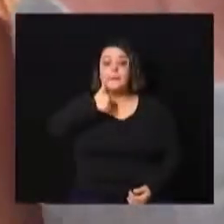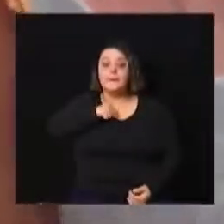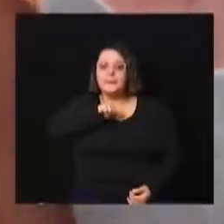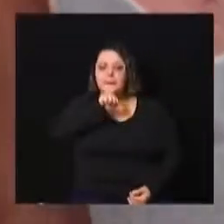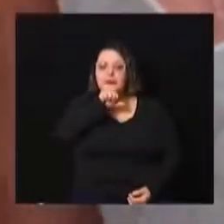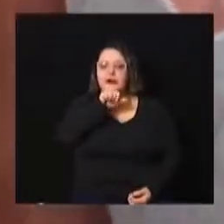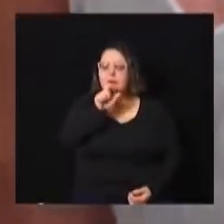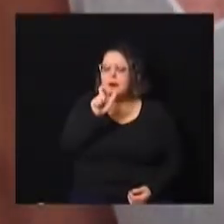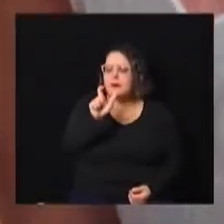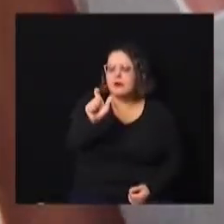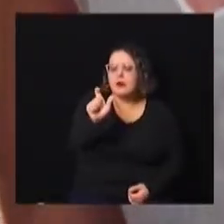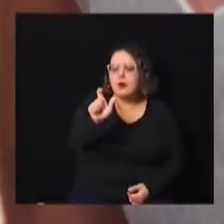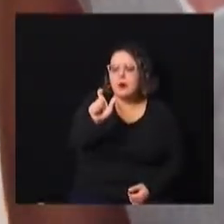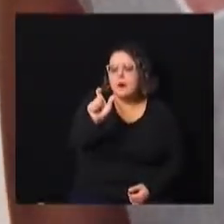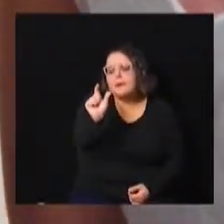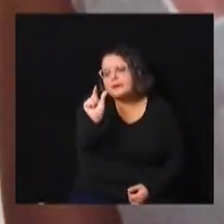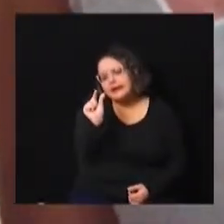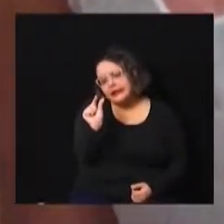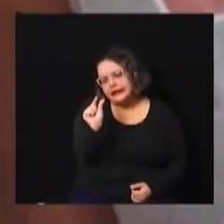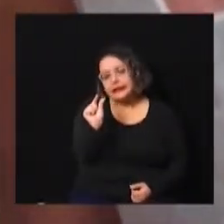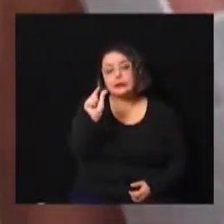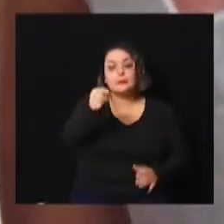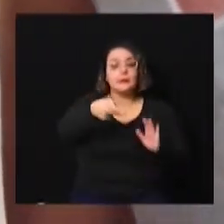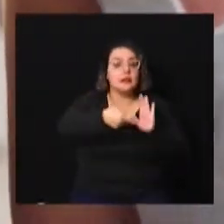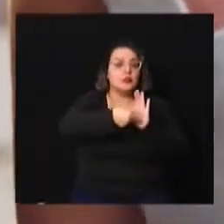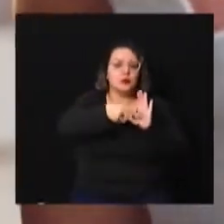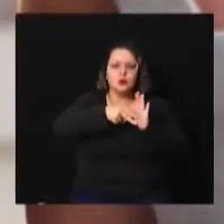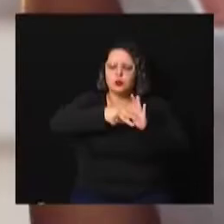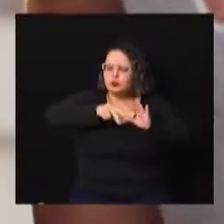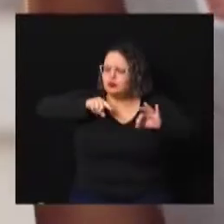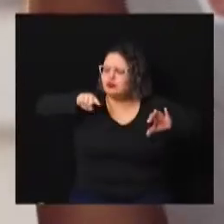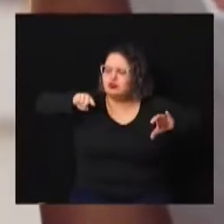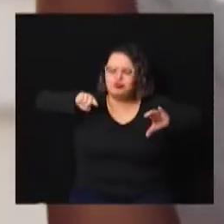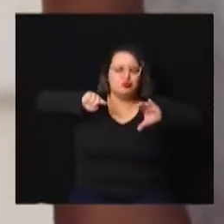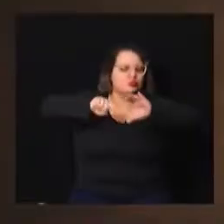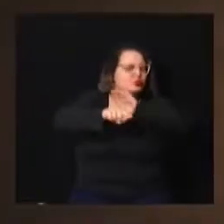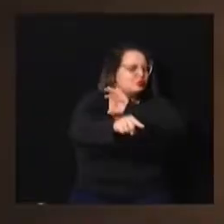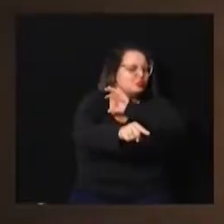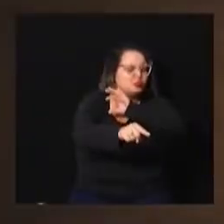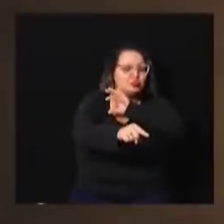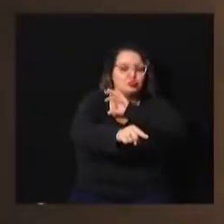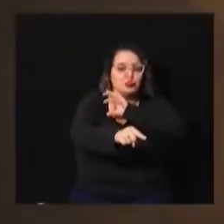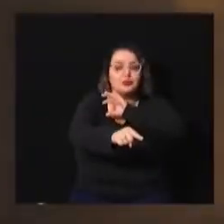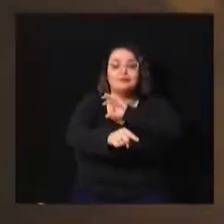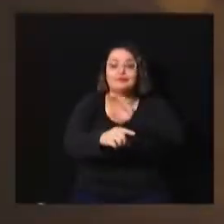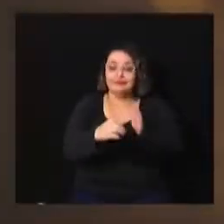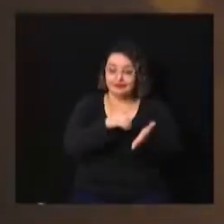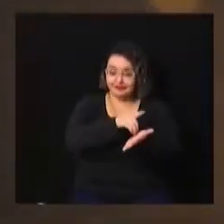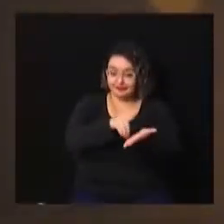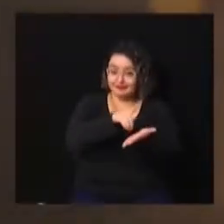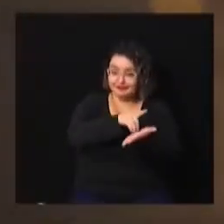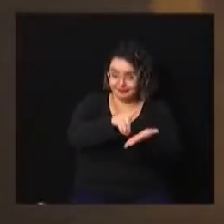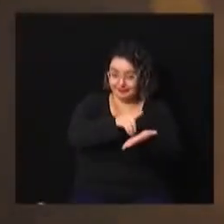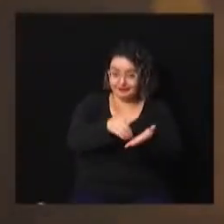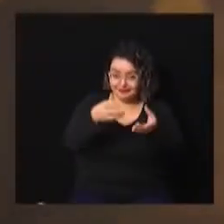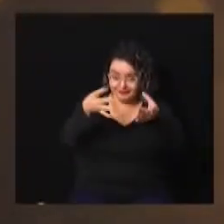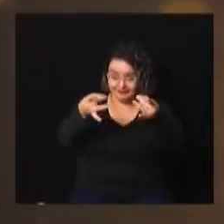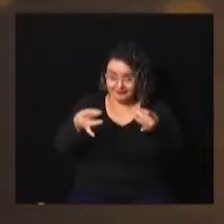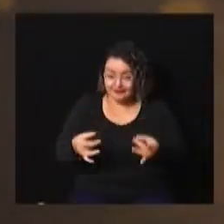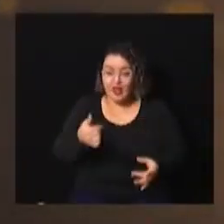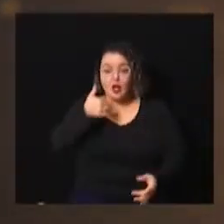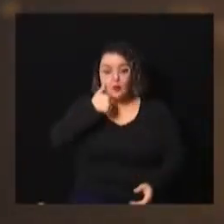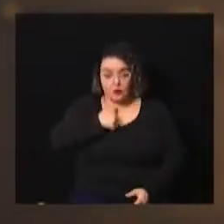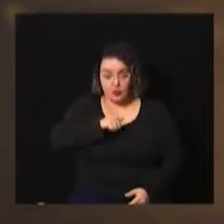Mãe, uma palavra tão pequenina, mas com um significado infinito. No dicionário é descrita como a mulher que